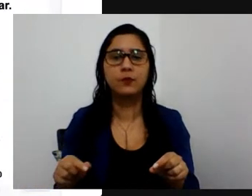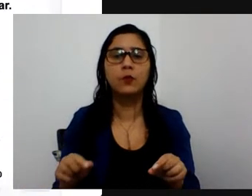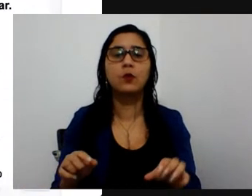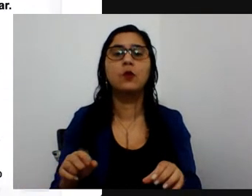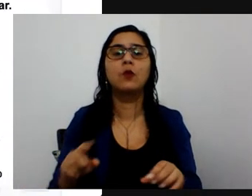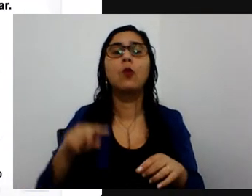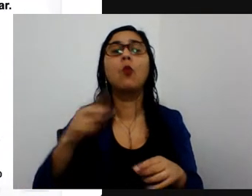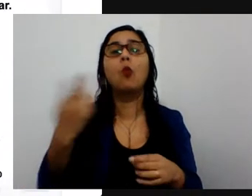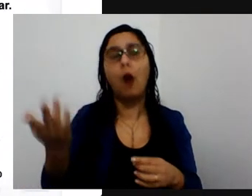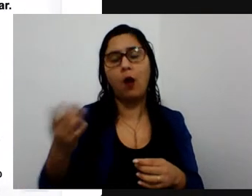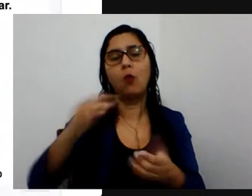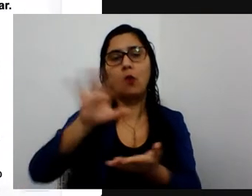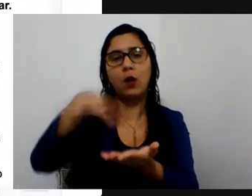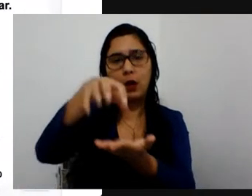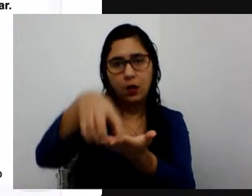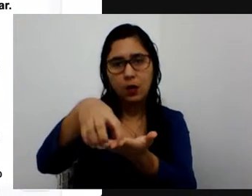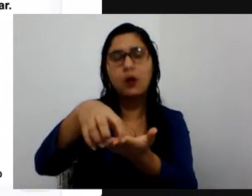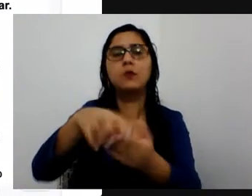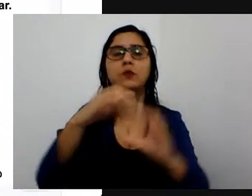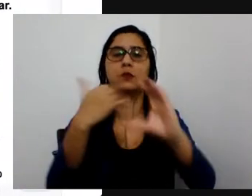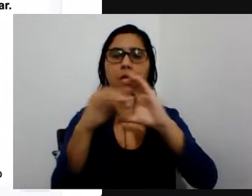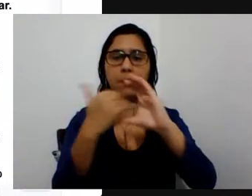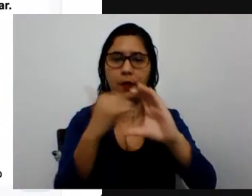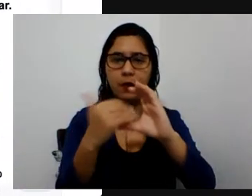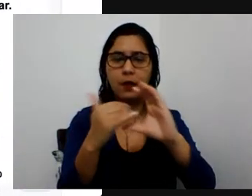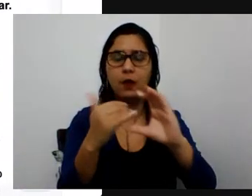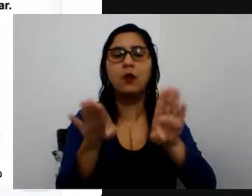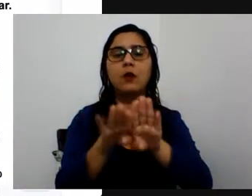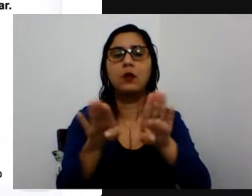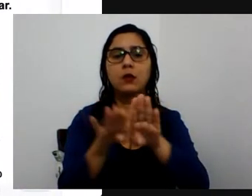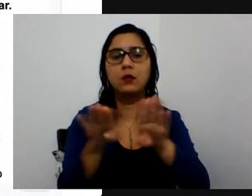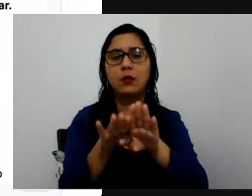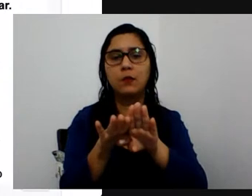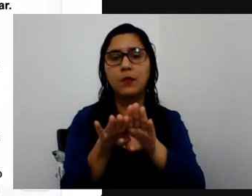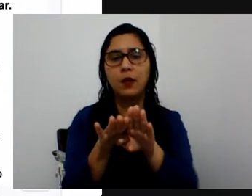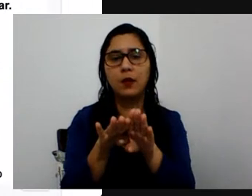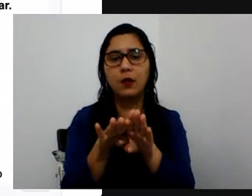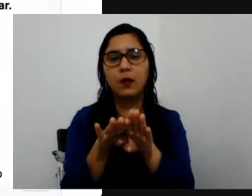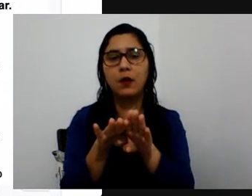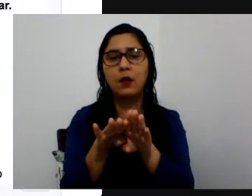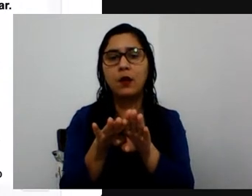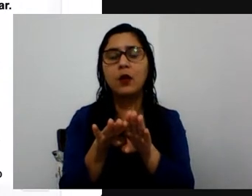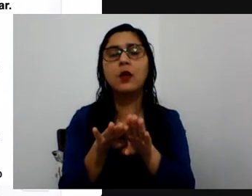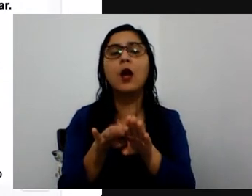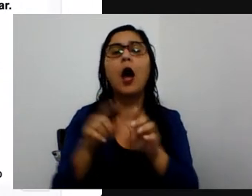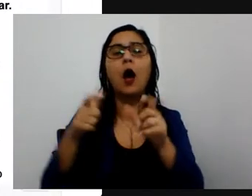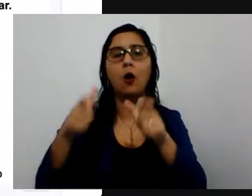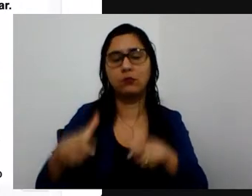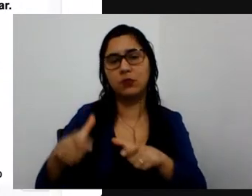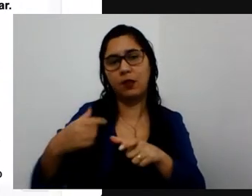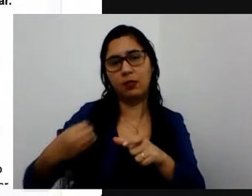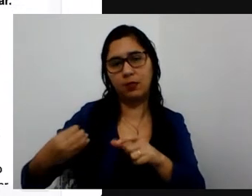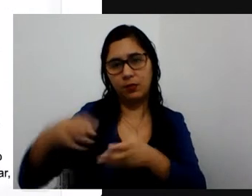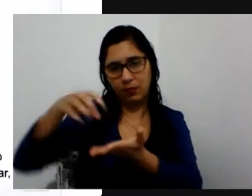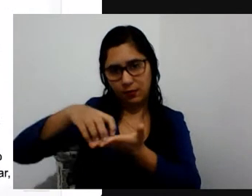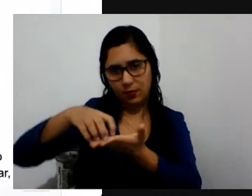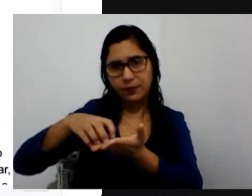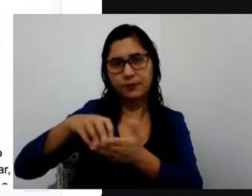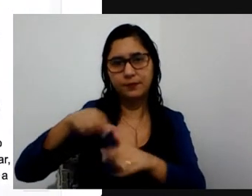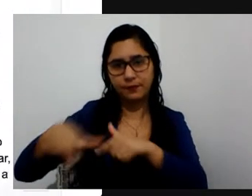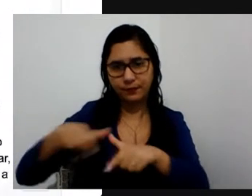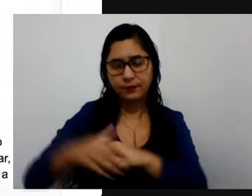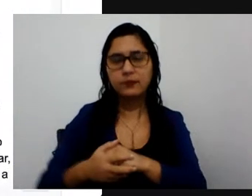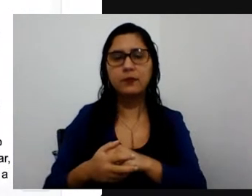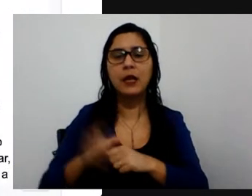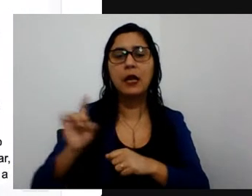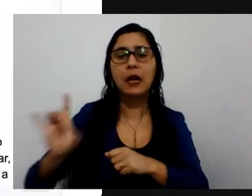número do campus, e-mail e o campus em que a pessoa se localiza. Cada membro da comunidade